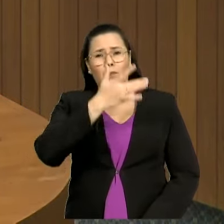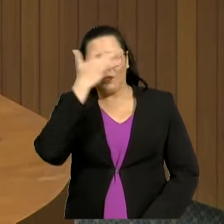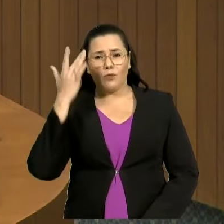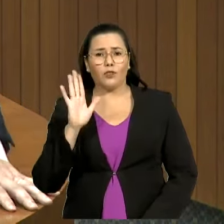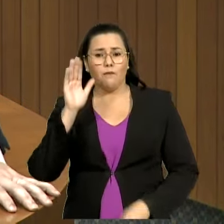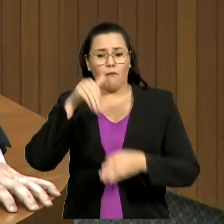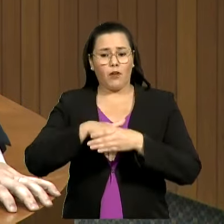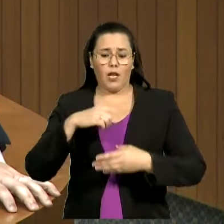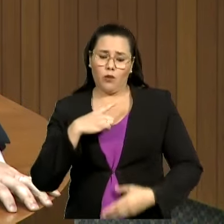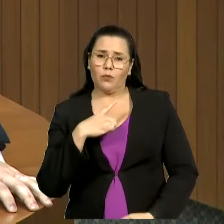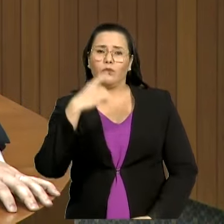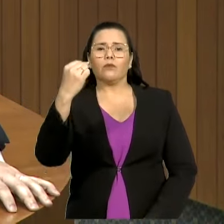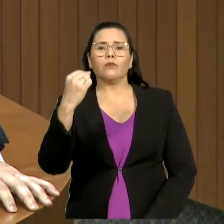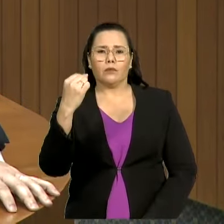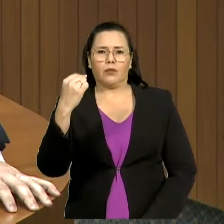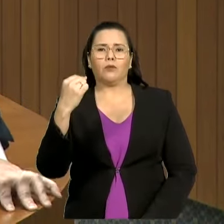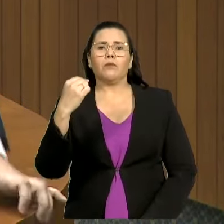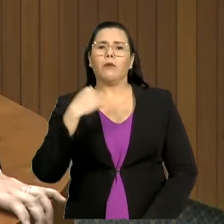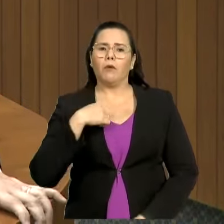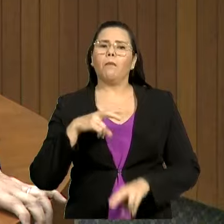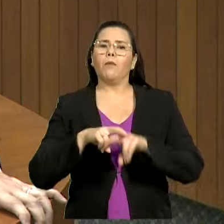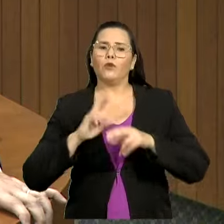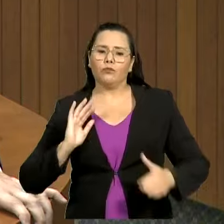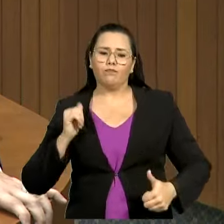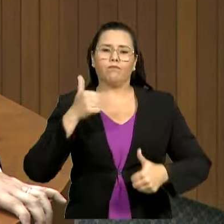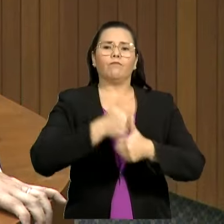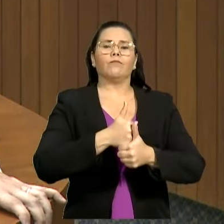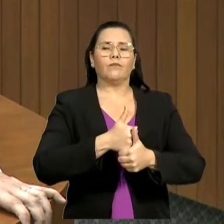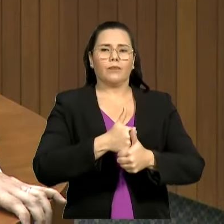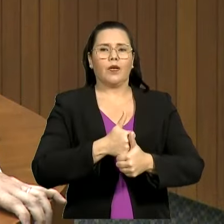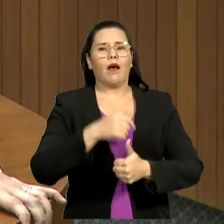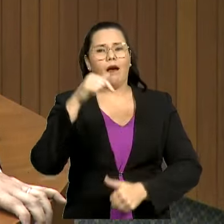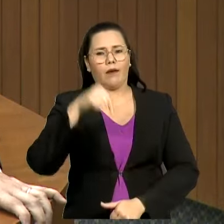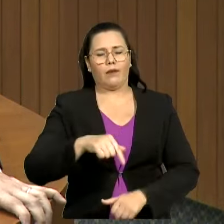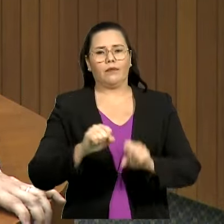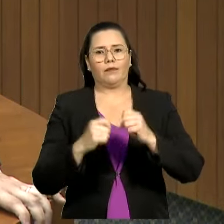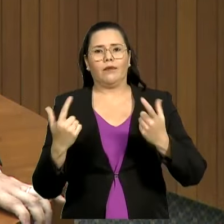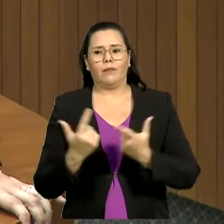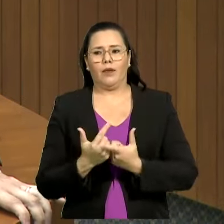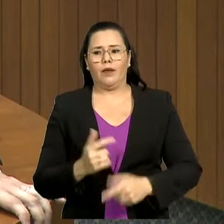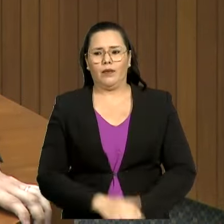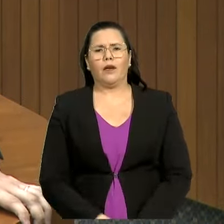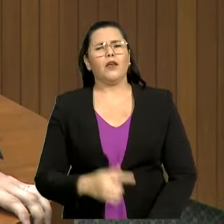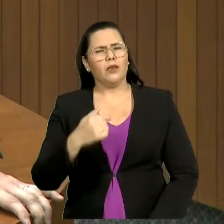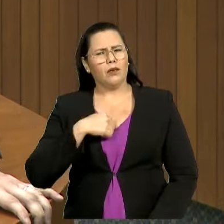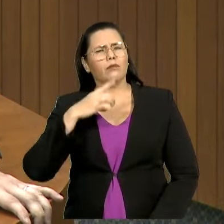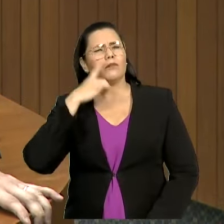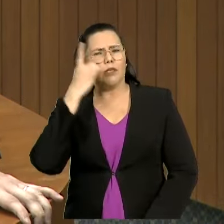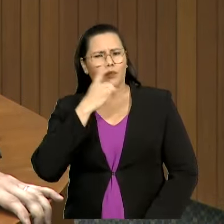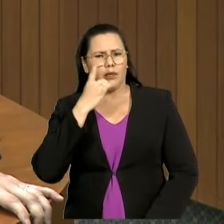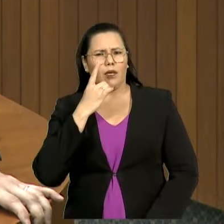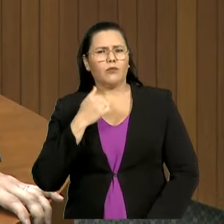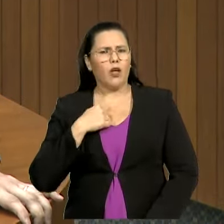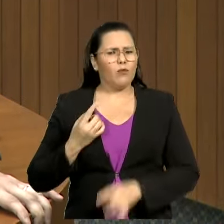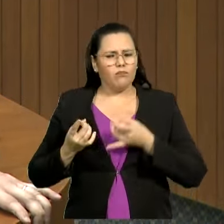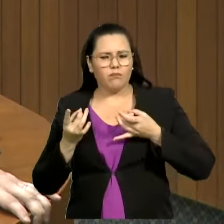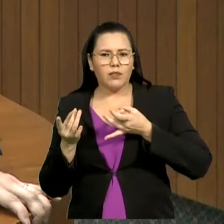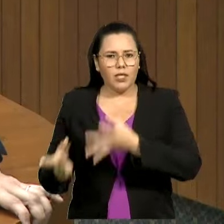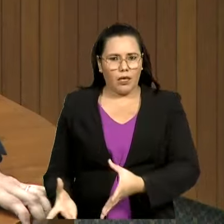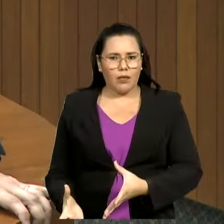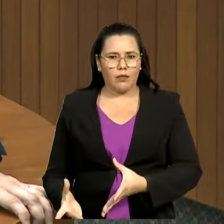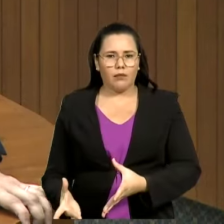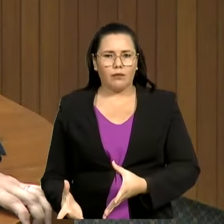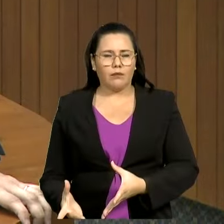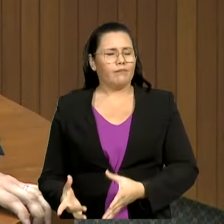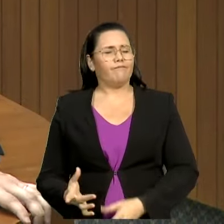mandato parlamentar nessa casa. E desse mandato eu não abdico. Já disse aqui e vou repetir quantas vezes